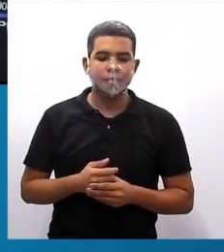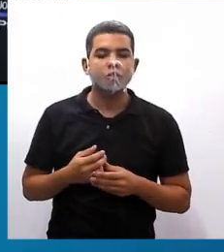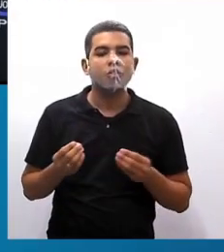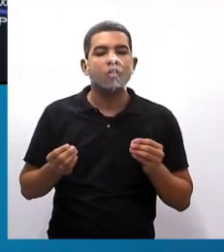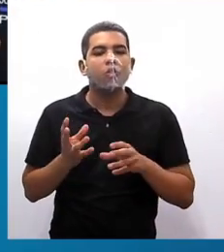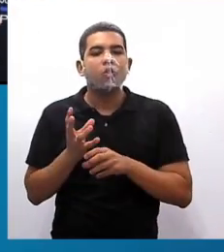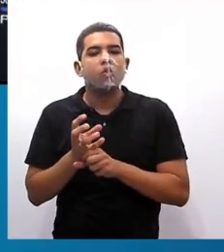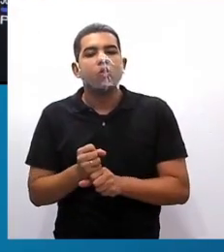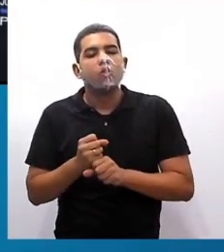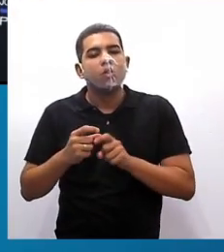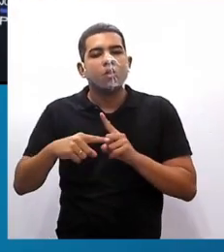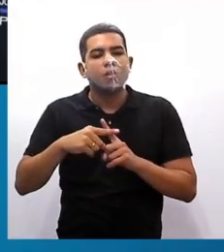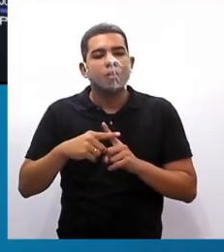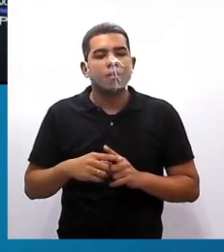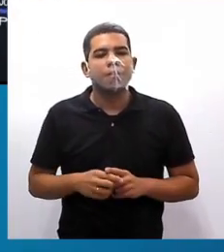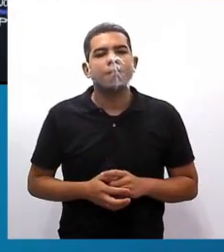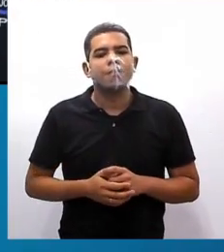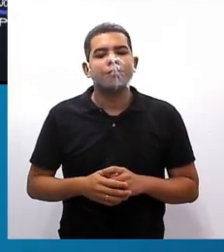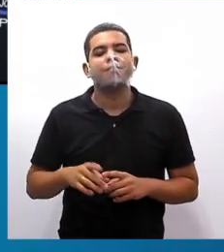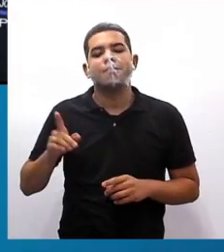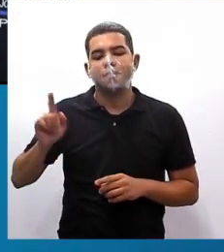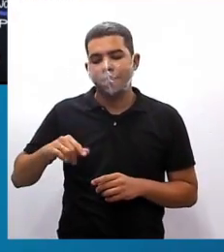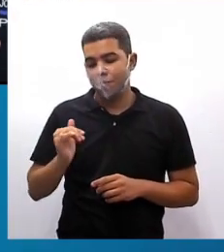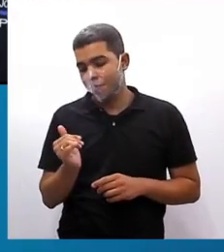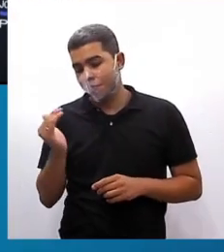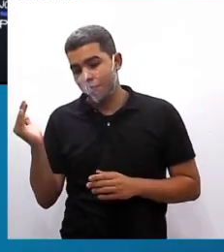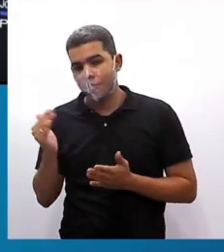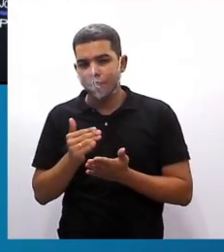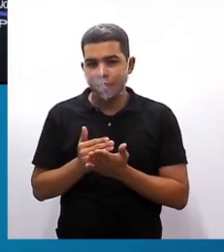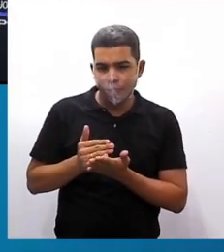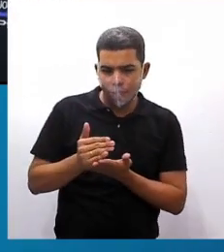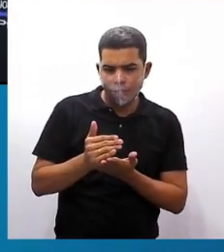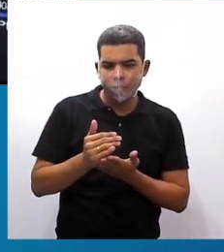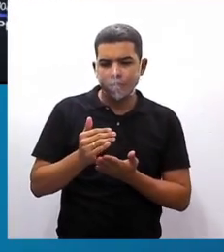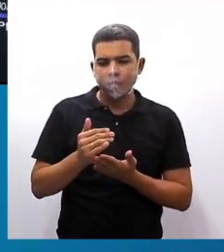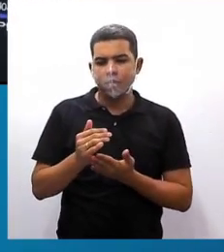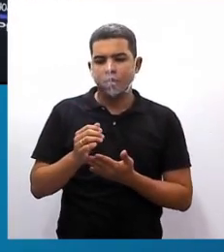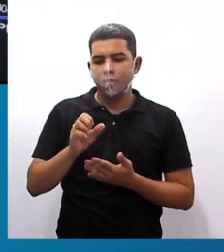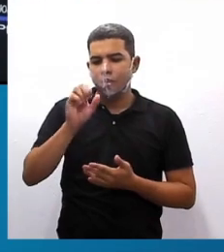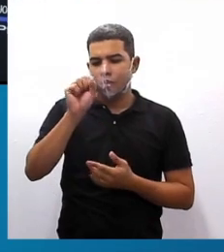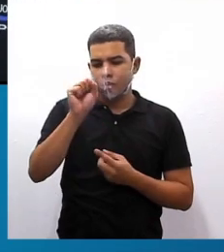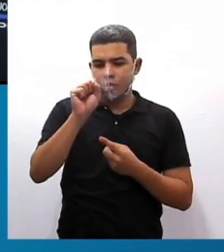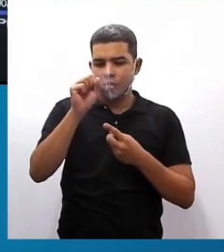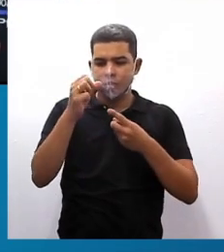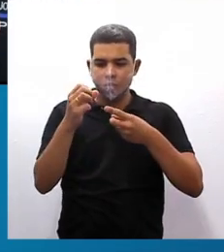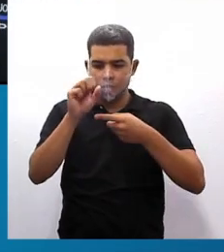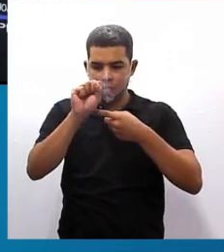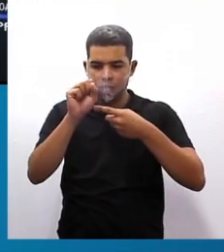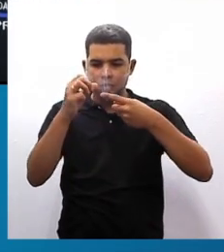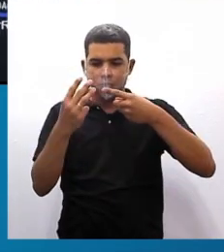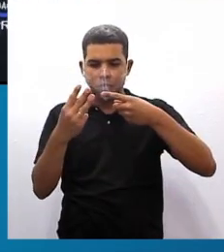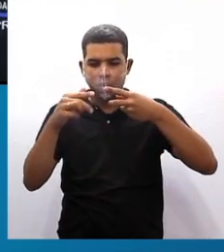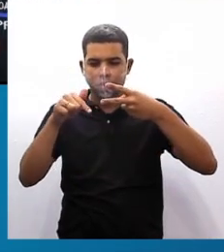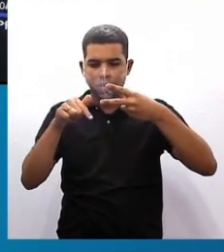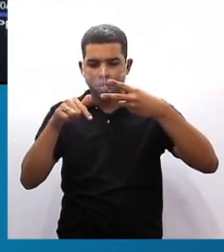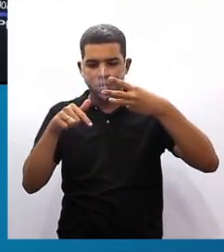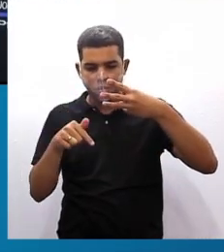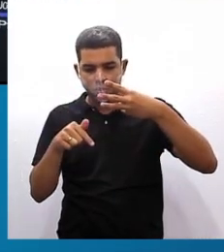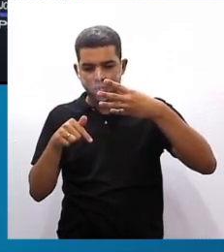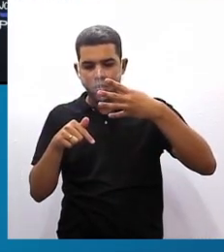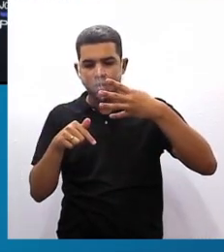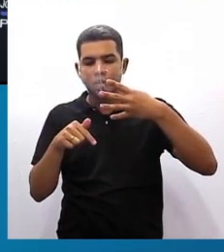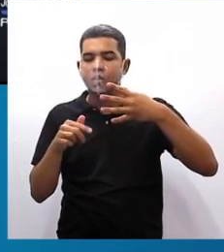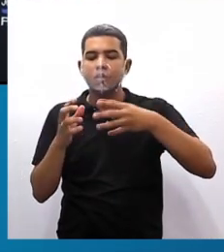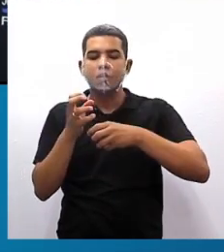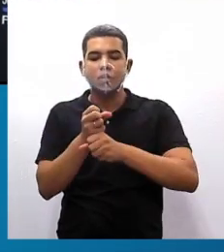como? Começando do lado direito. 8 mais 3 mais 7 mais 7. Massa. Somando tudo, vai dar